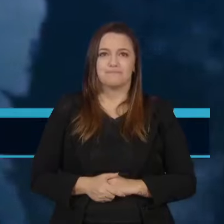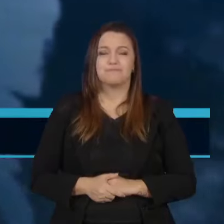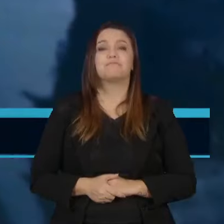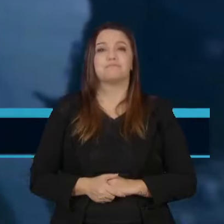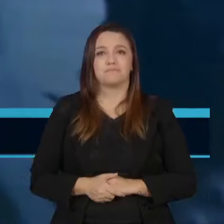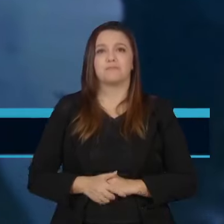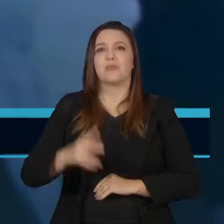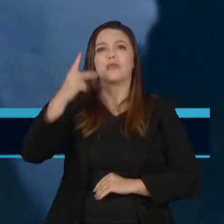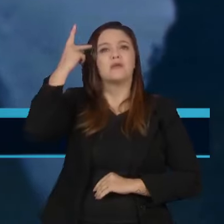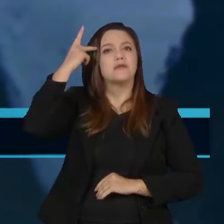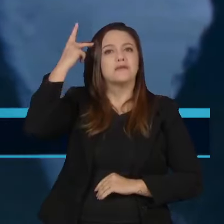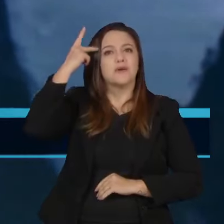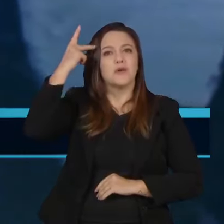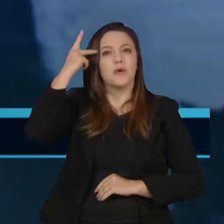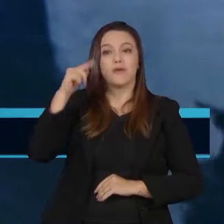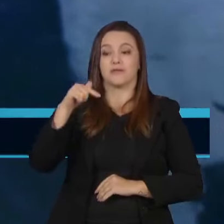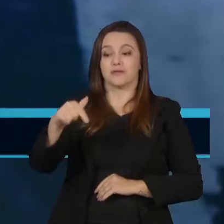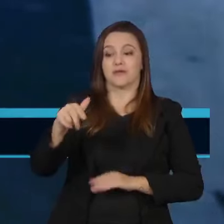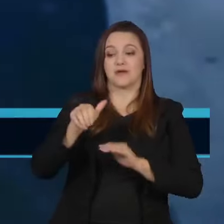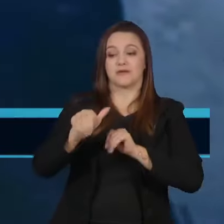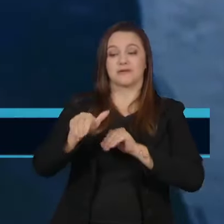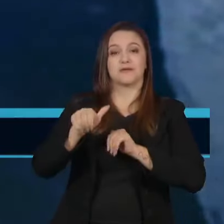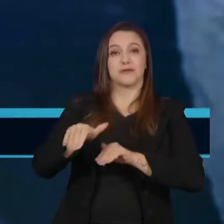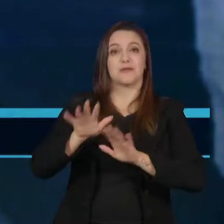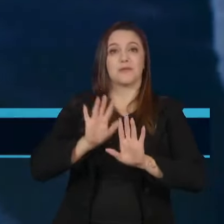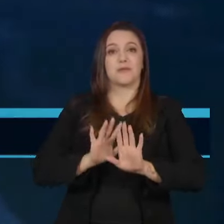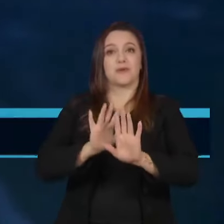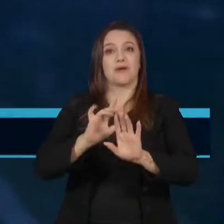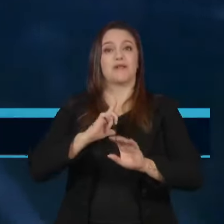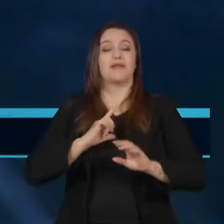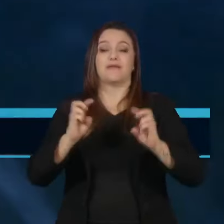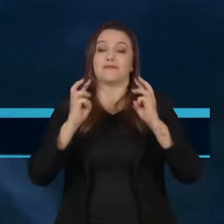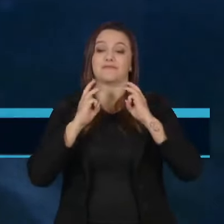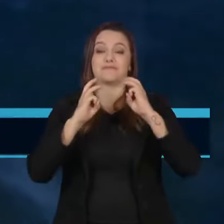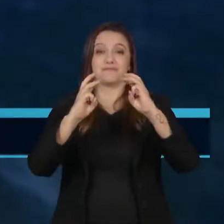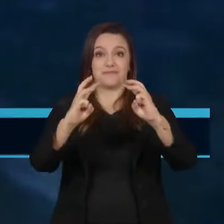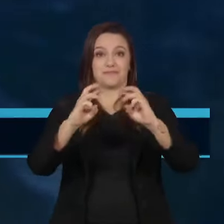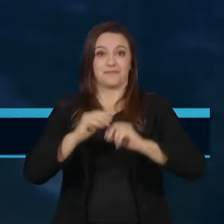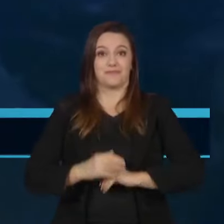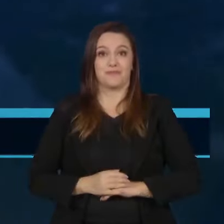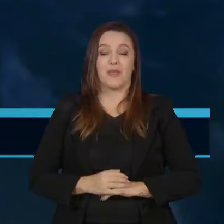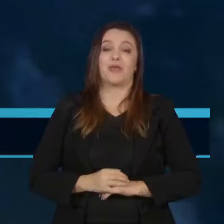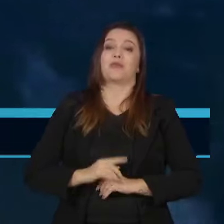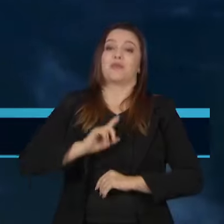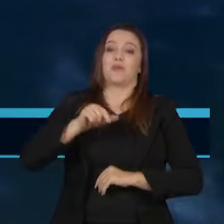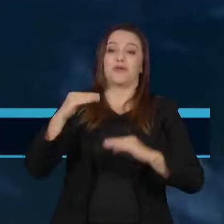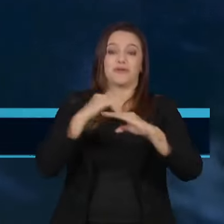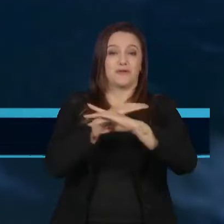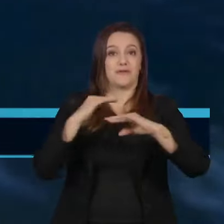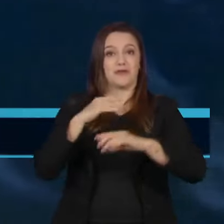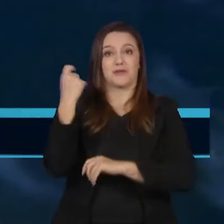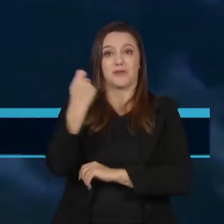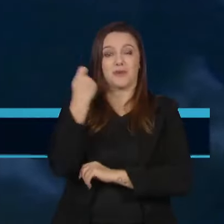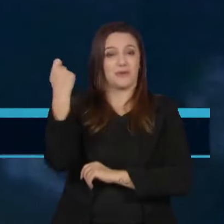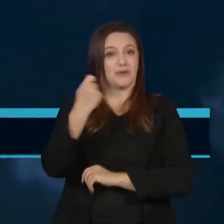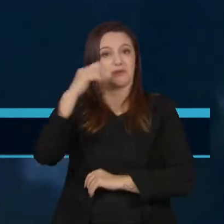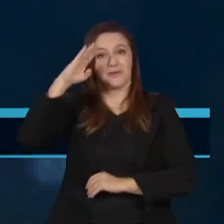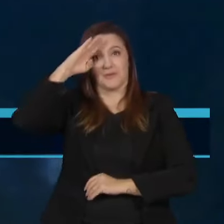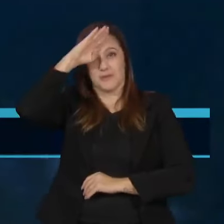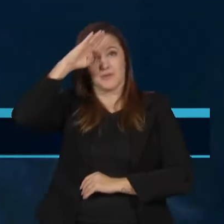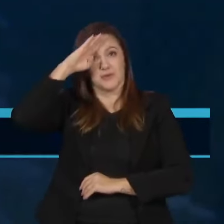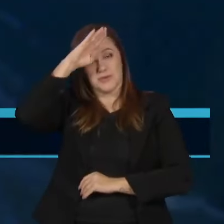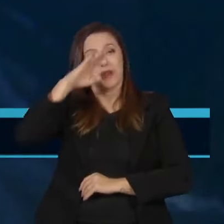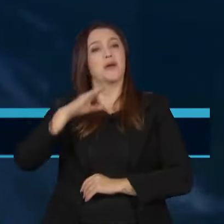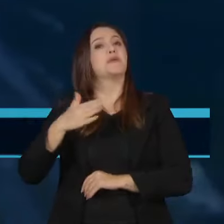E em São Paulo, o desfile de 7 de setembro foi no sambódromo do Anhembi. Depois, na Avenida Paulista, o ex-presidente Jair Bolsonaro participou